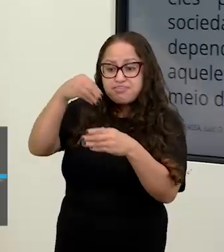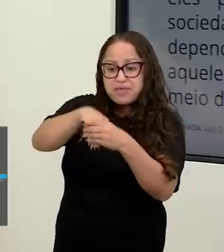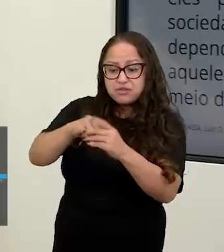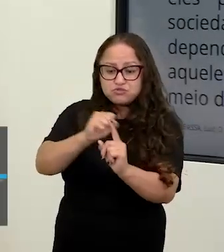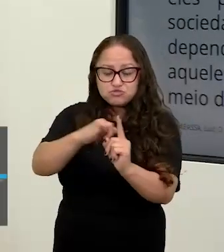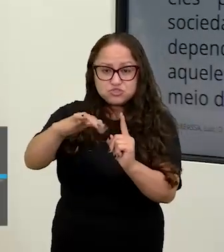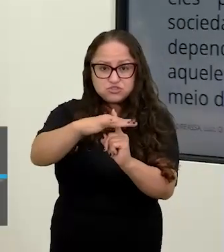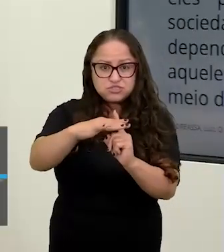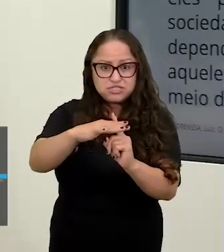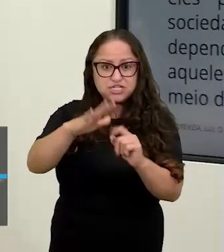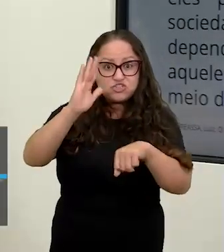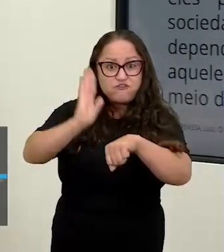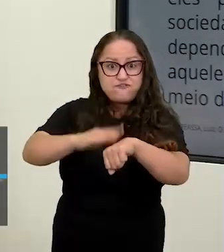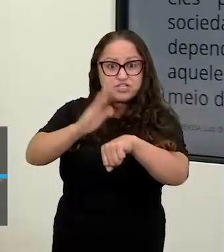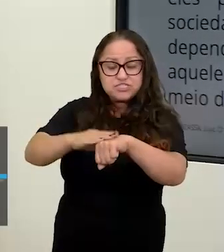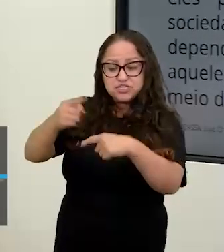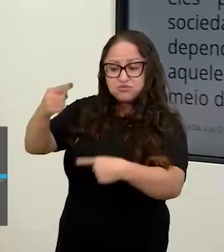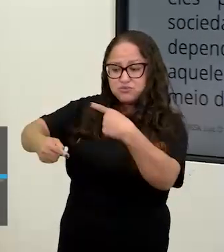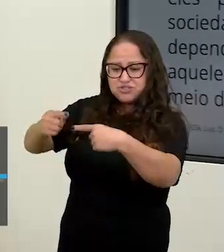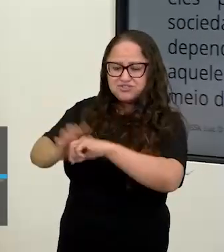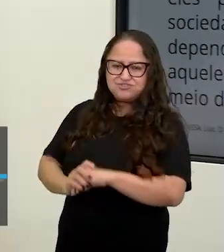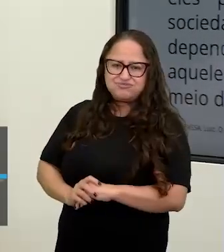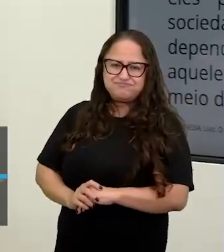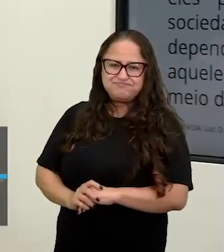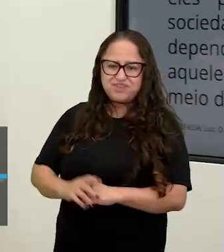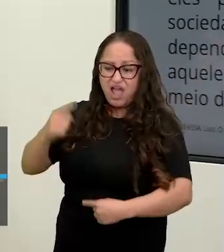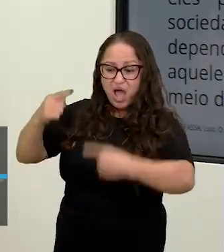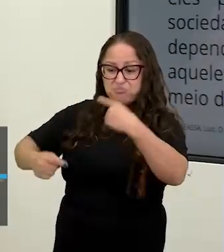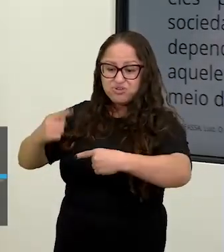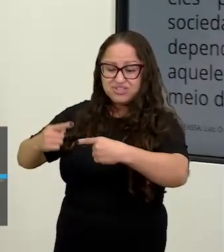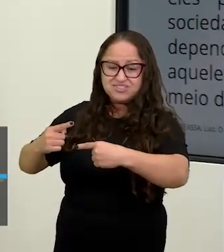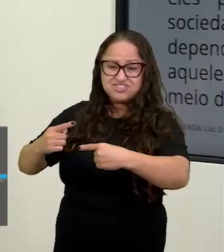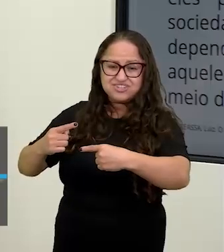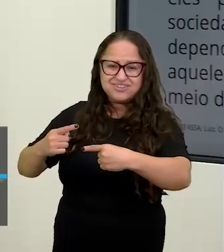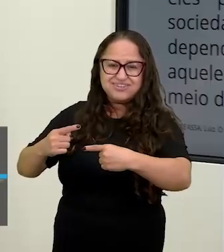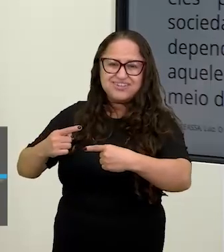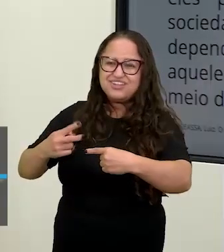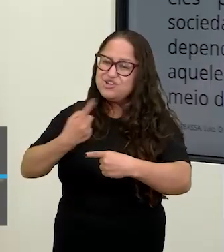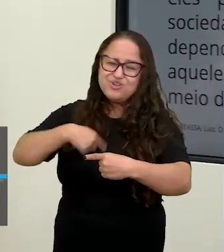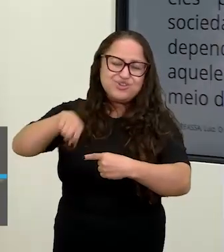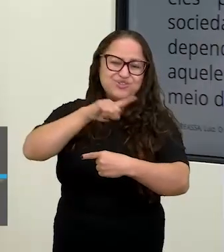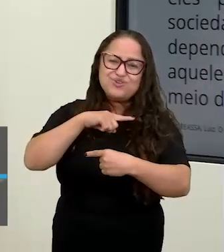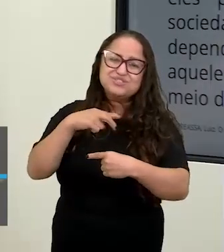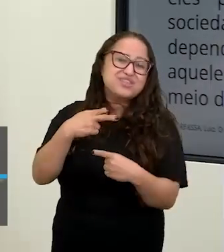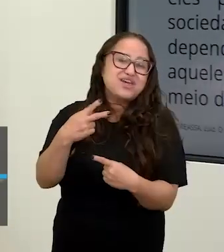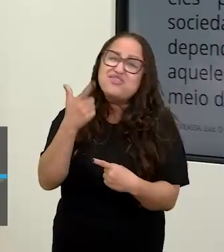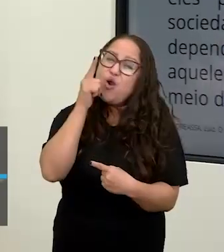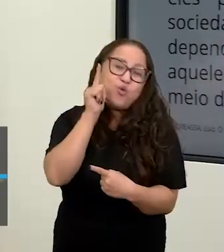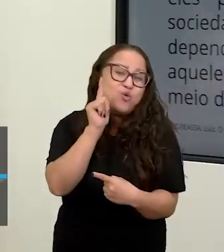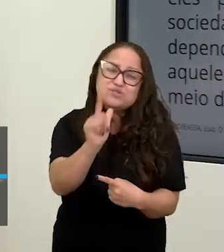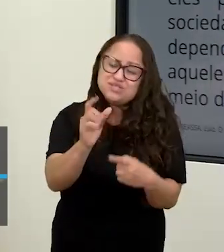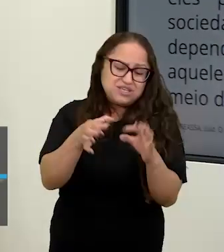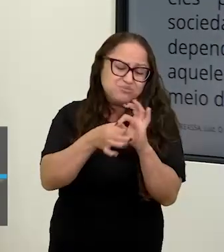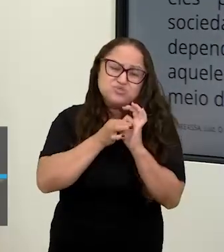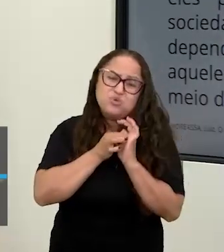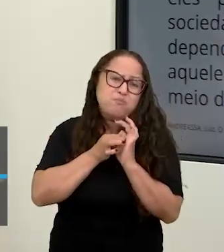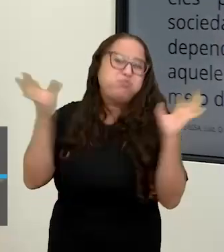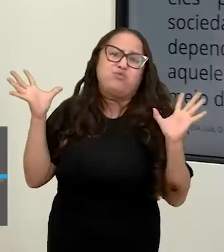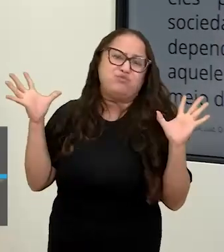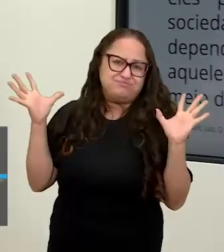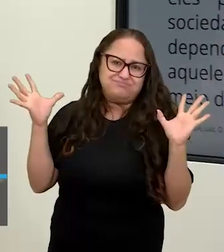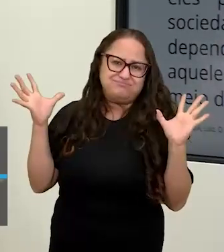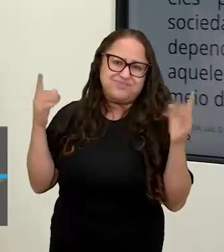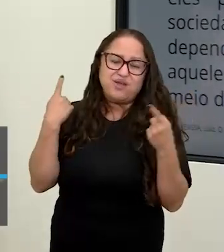política. Então a política é algo que é inerente à nossa vida, não tem como se apartar da política. E ele diz que nesse circuito dos